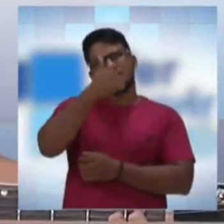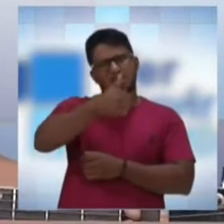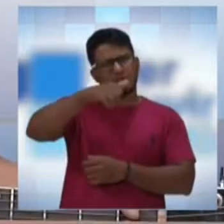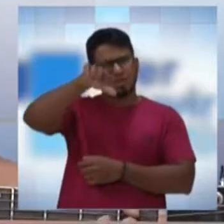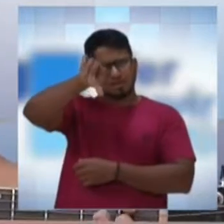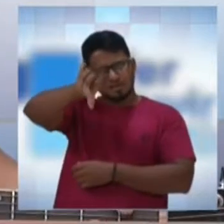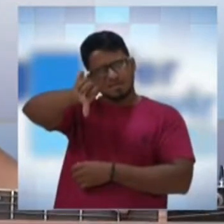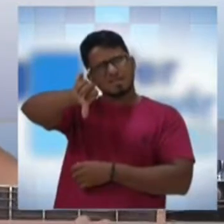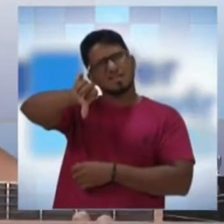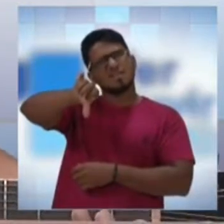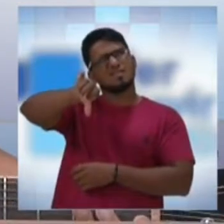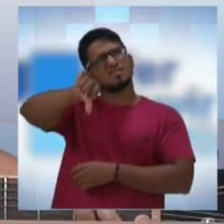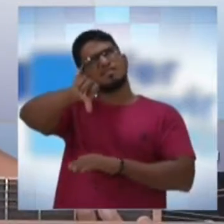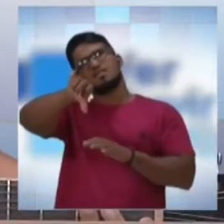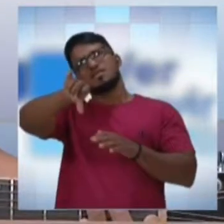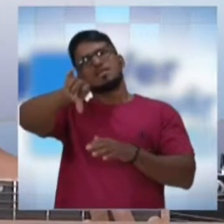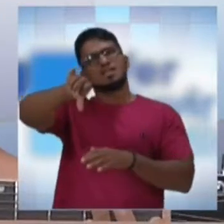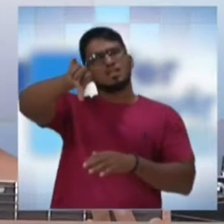Desde o ano de